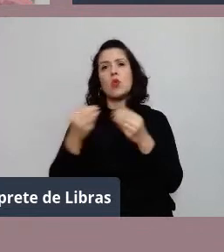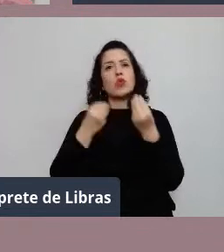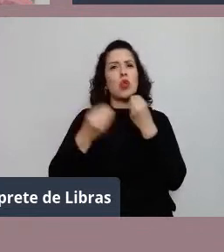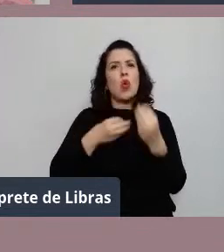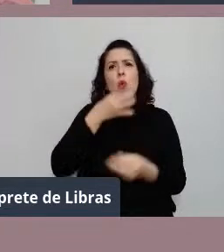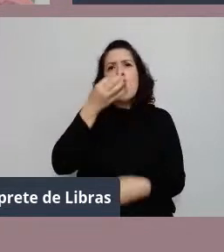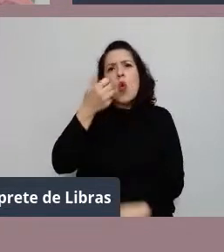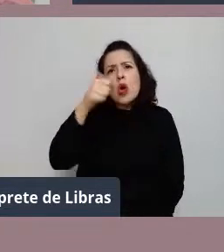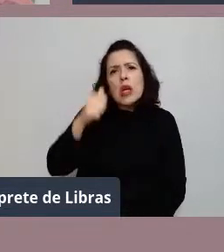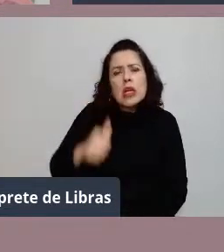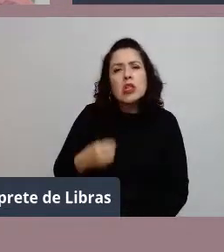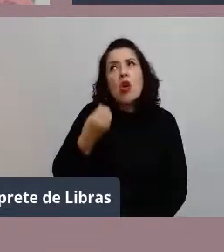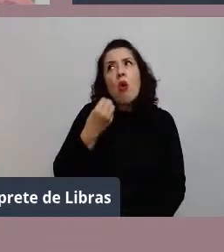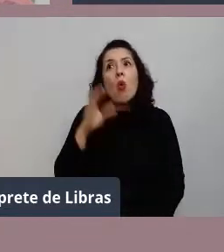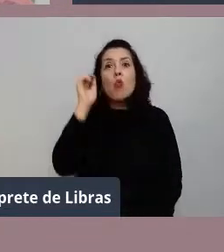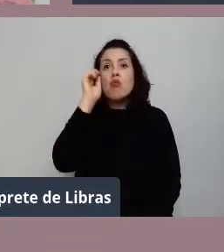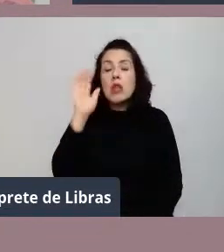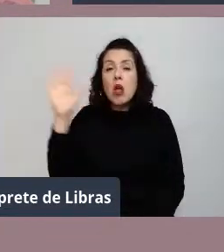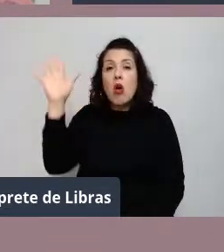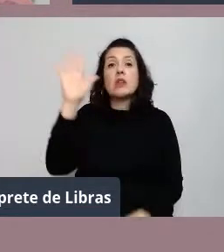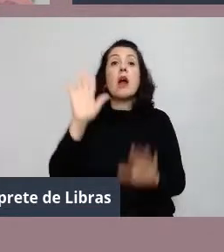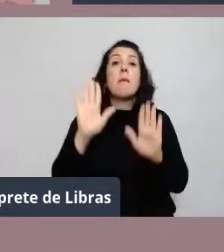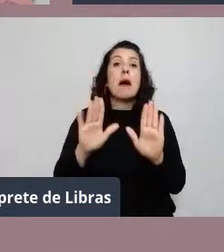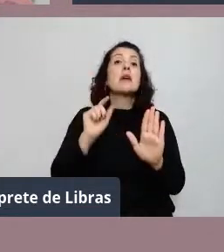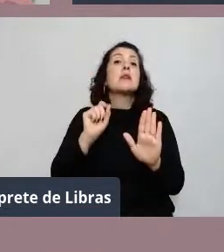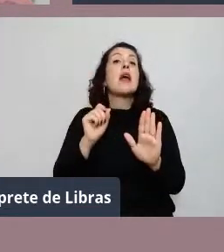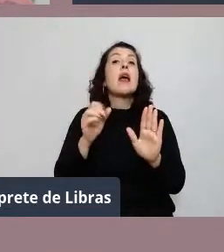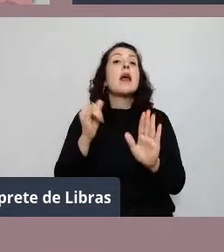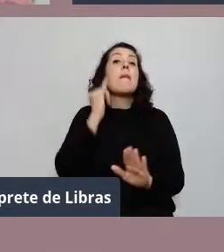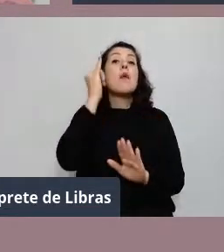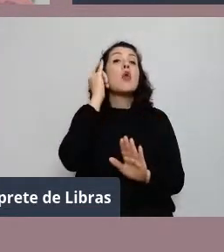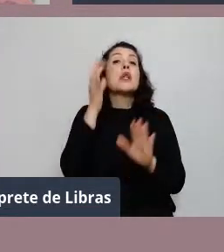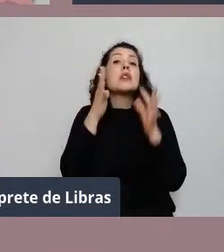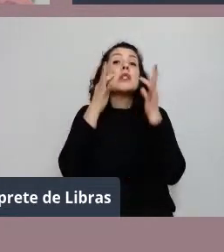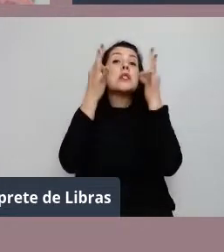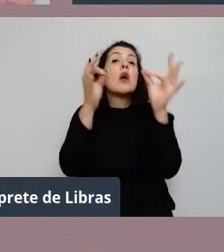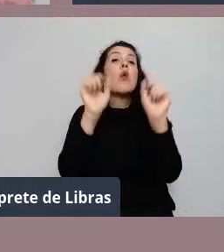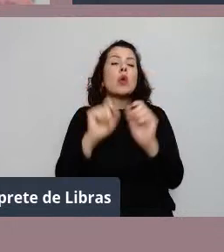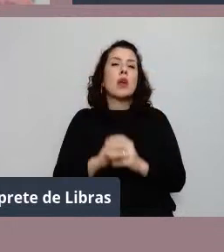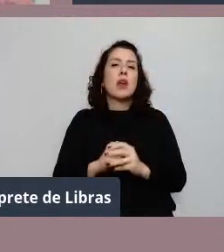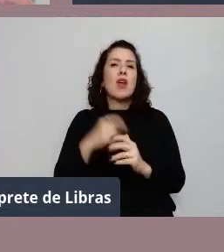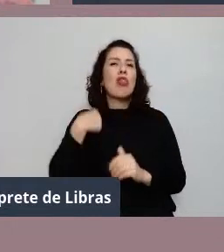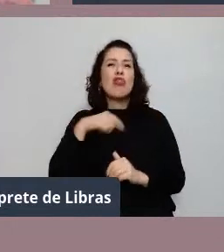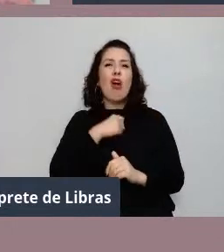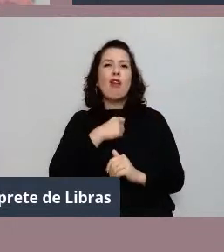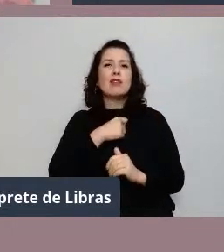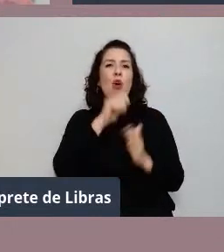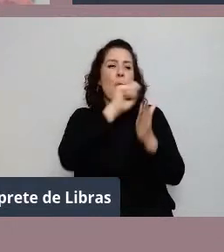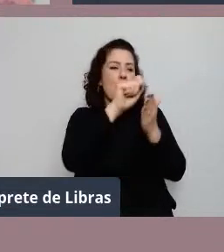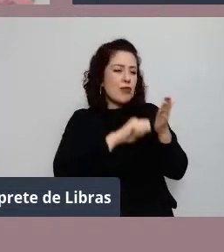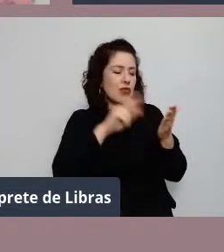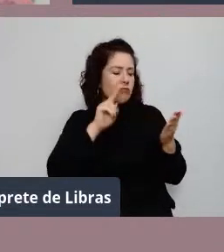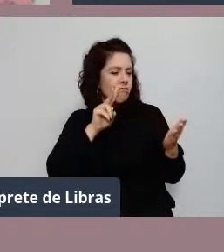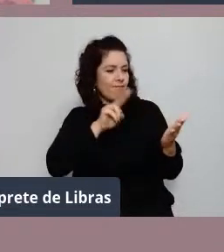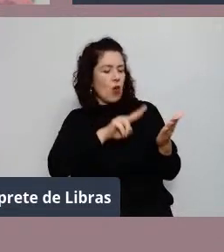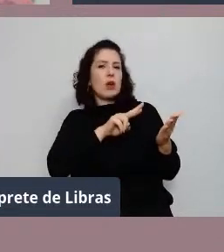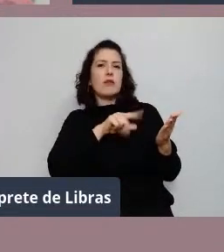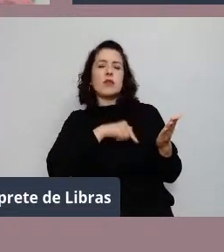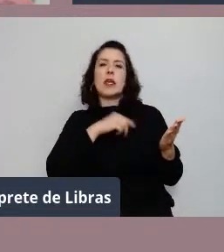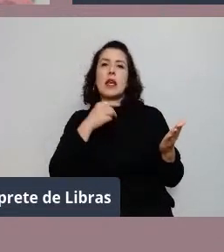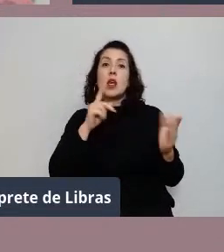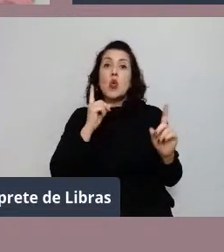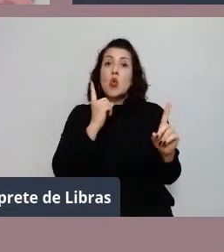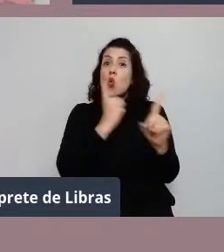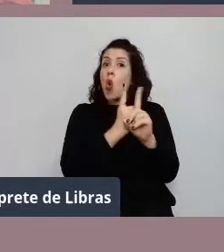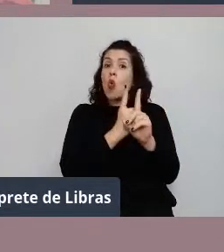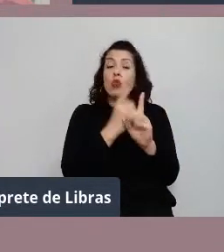interessante isso destacar, né? Que a gente, chegando lá, a gente encontra o livro, só que nesse estado que a